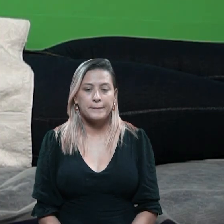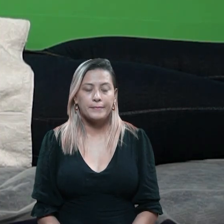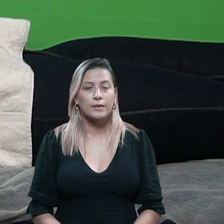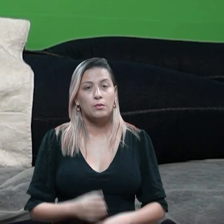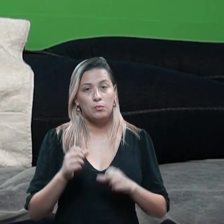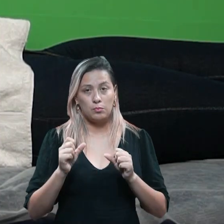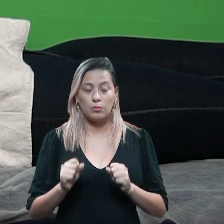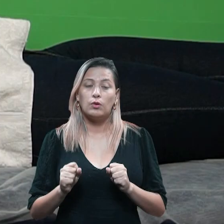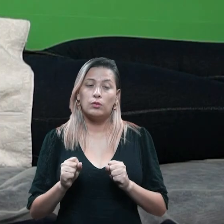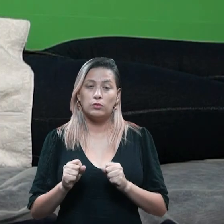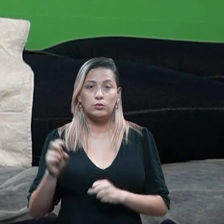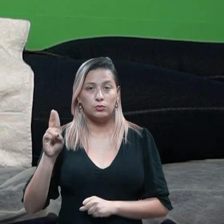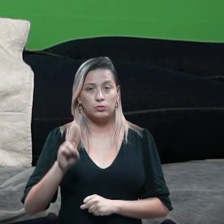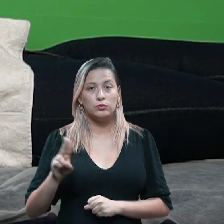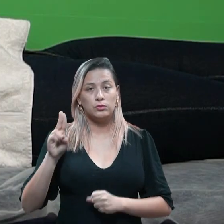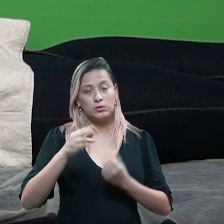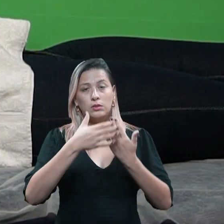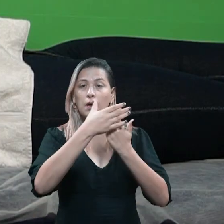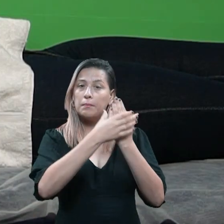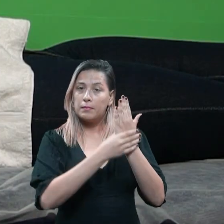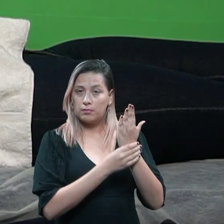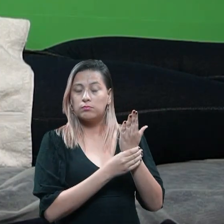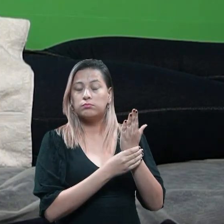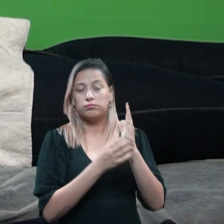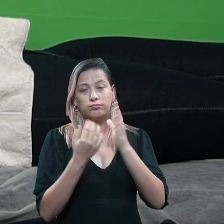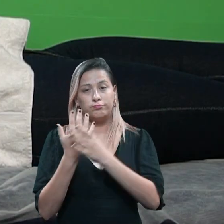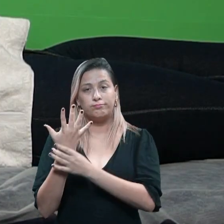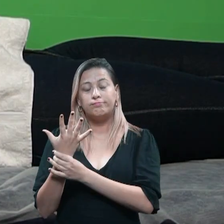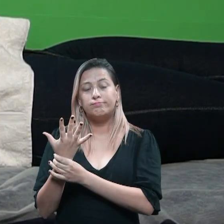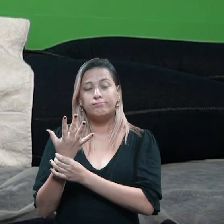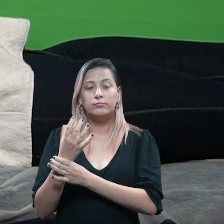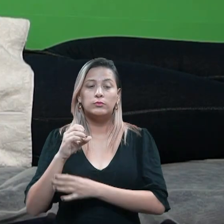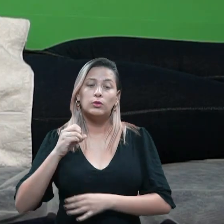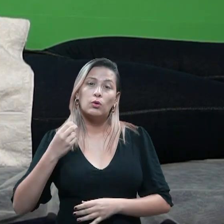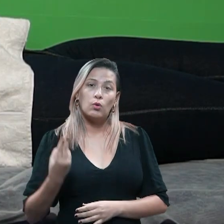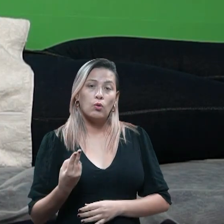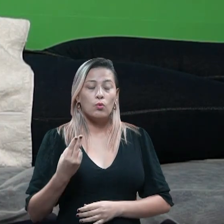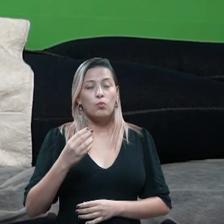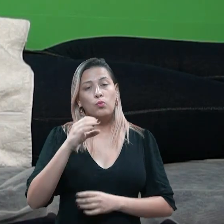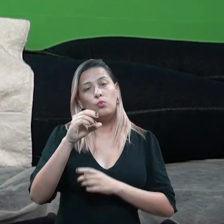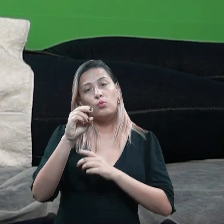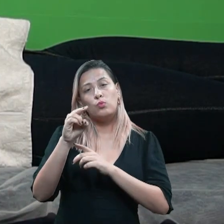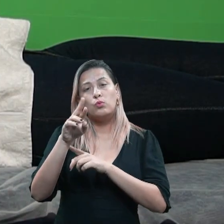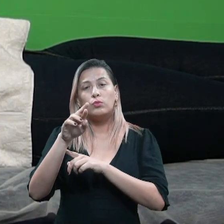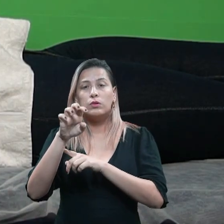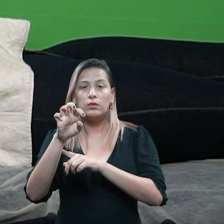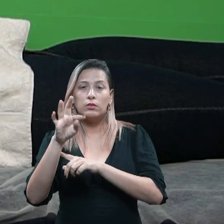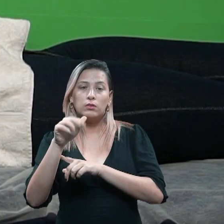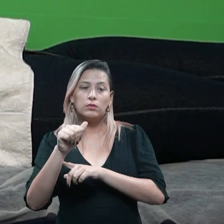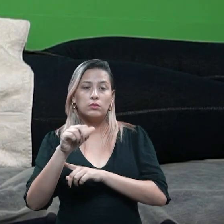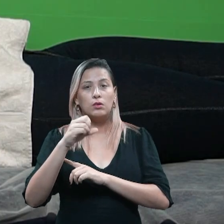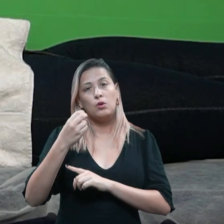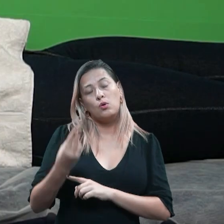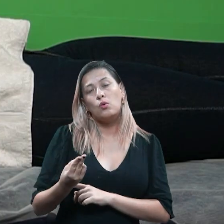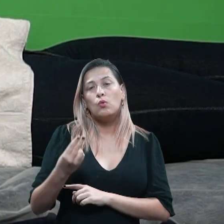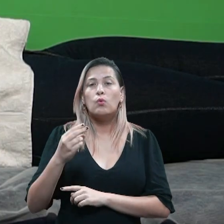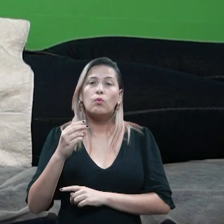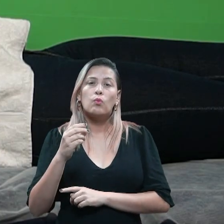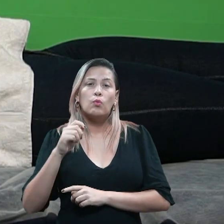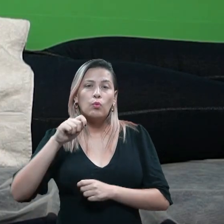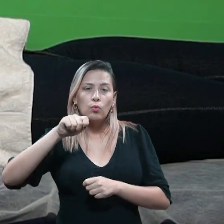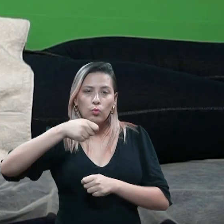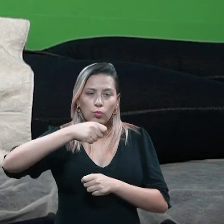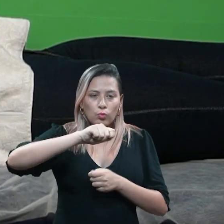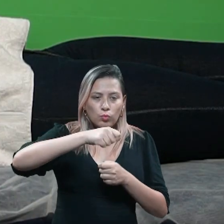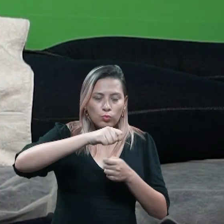as mãos, certo? A extração manual pode ser feita com a cureta, pode ser feita com cotonete.